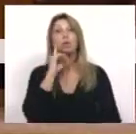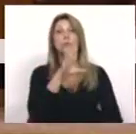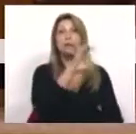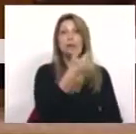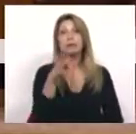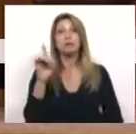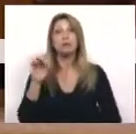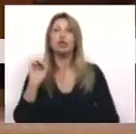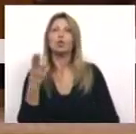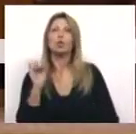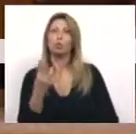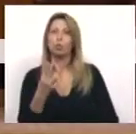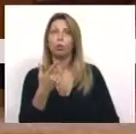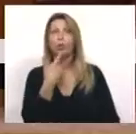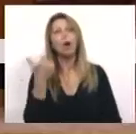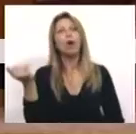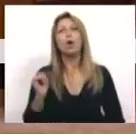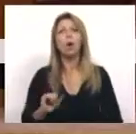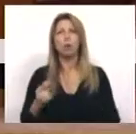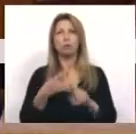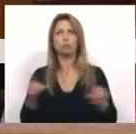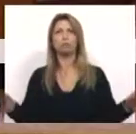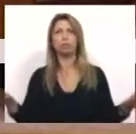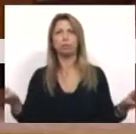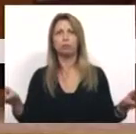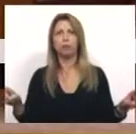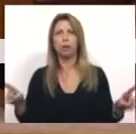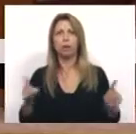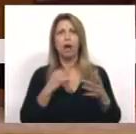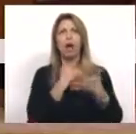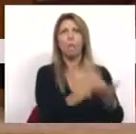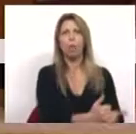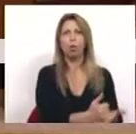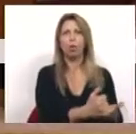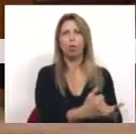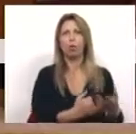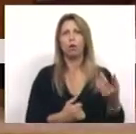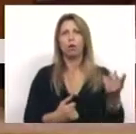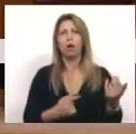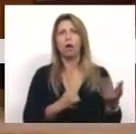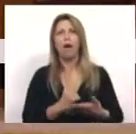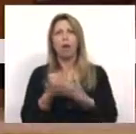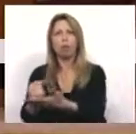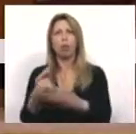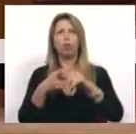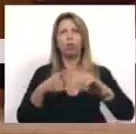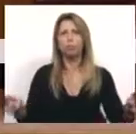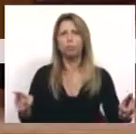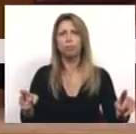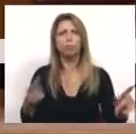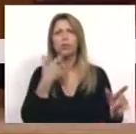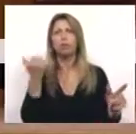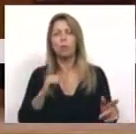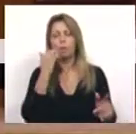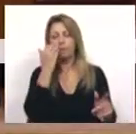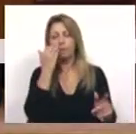outubro. Não pode haver discrepância entre o apoio a uns e o apoio a outros. E o que se impõe também é que